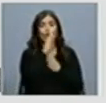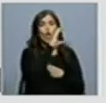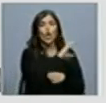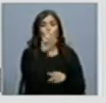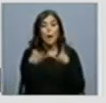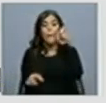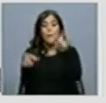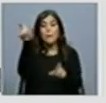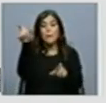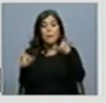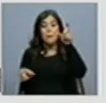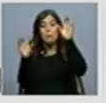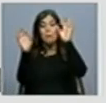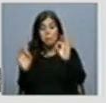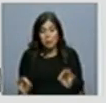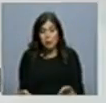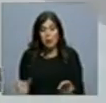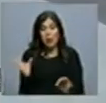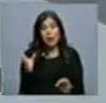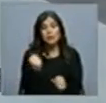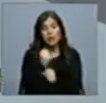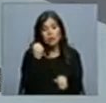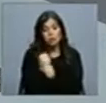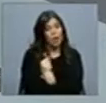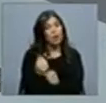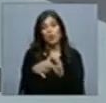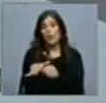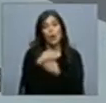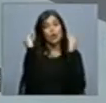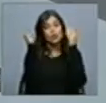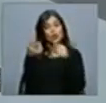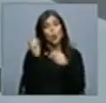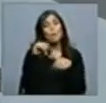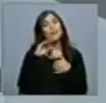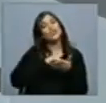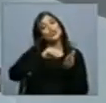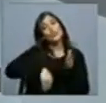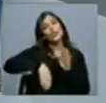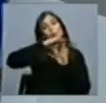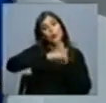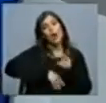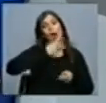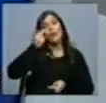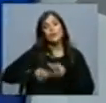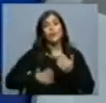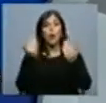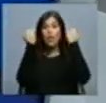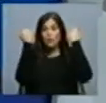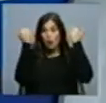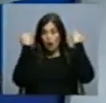cidadãos com outro tipo de atividades que não a astronomia, mas que se inscreveram em programas para análise de dados científicos para